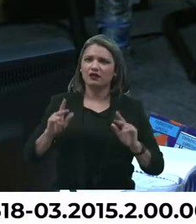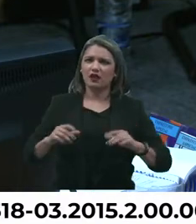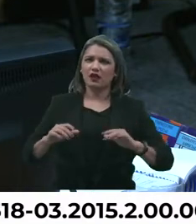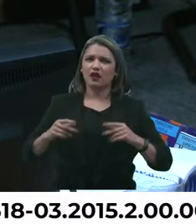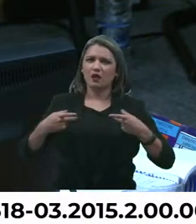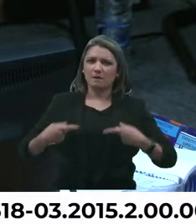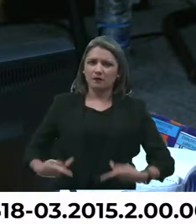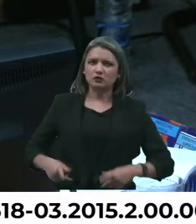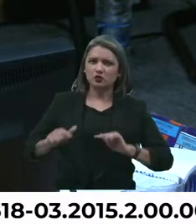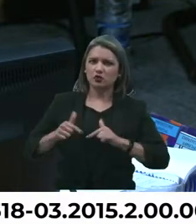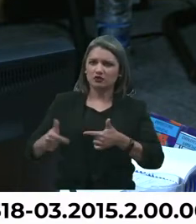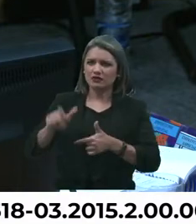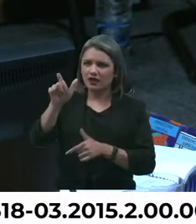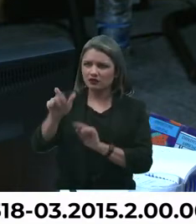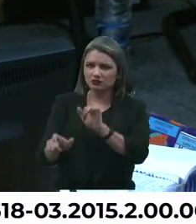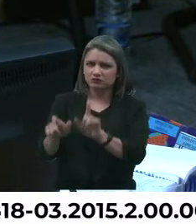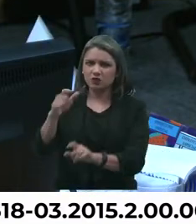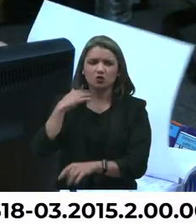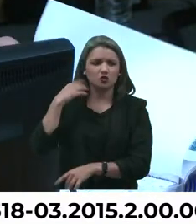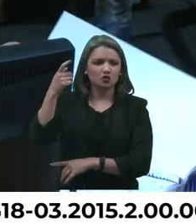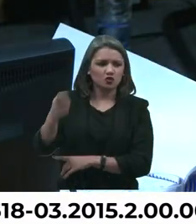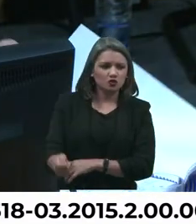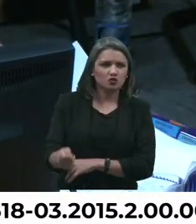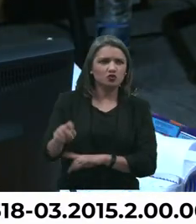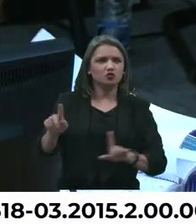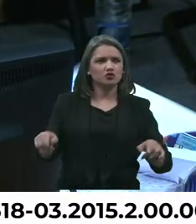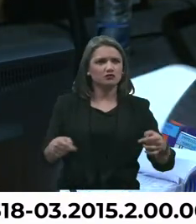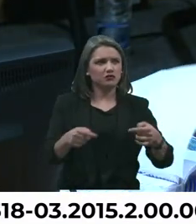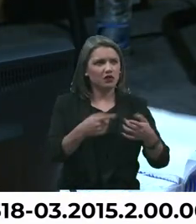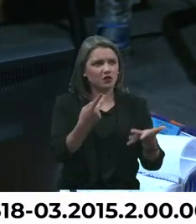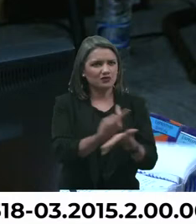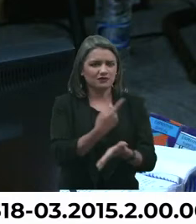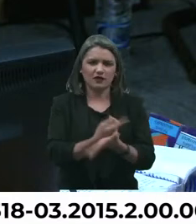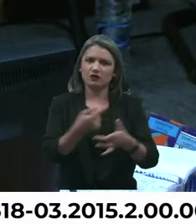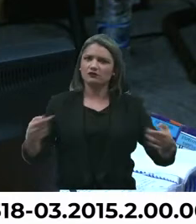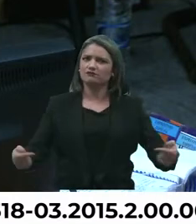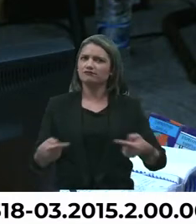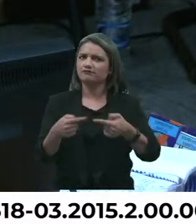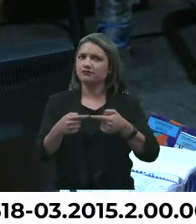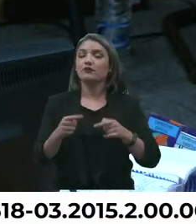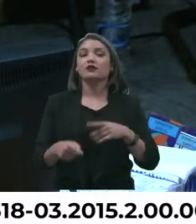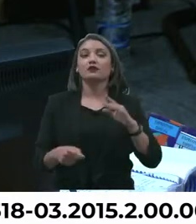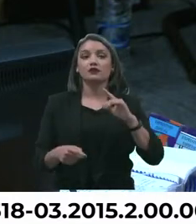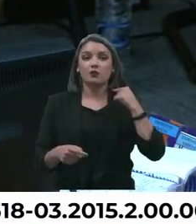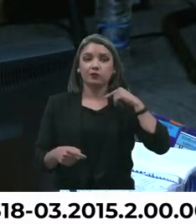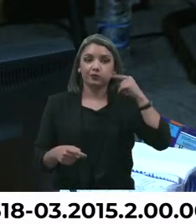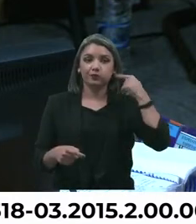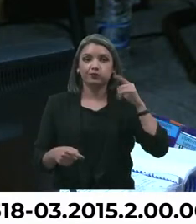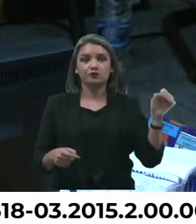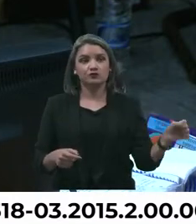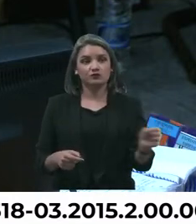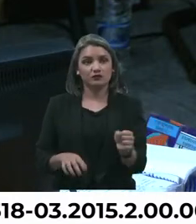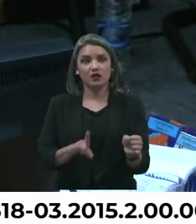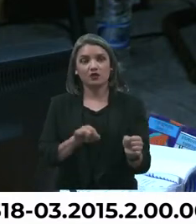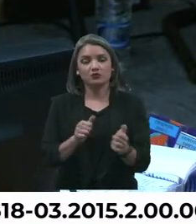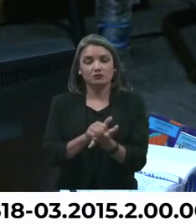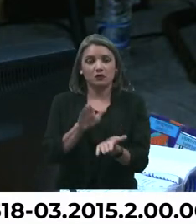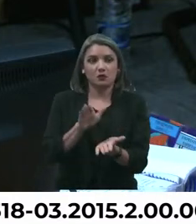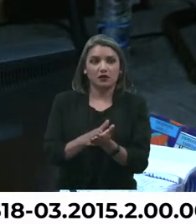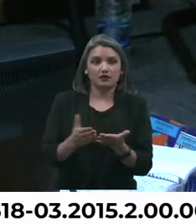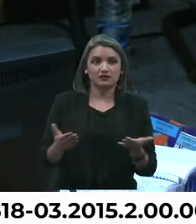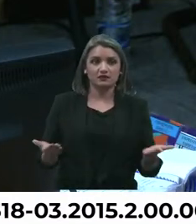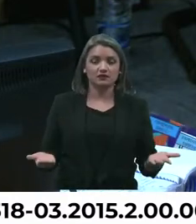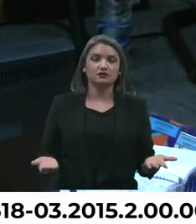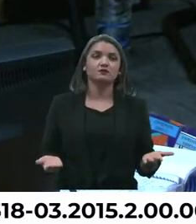erros ocorridos em secretaria. Consta que o advogado fora intimado da sentença no dia de sua publicação